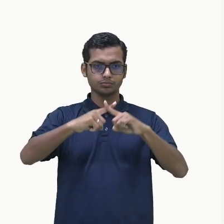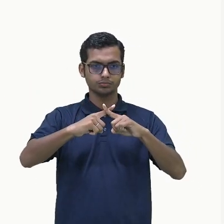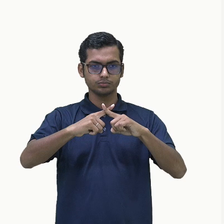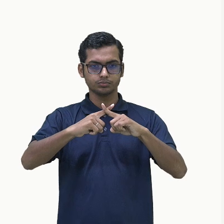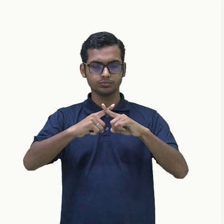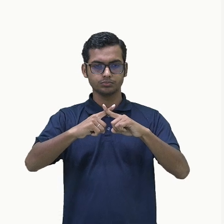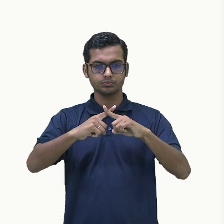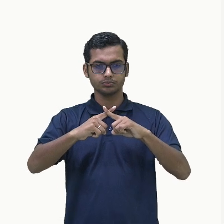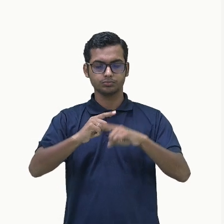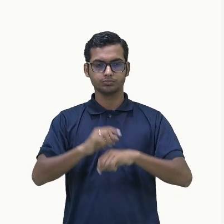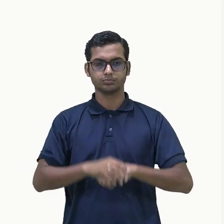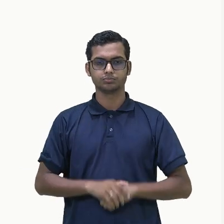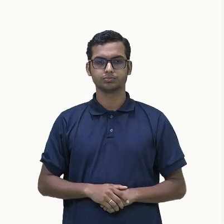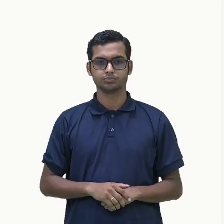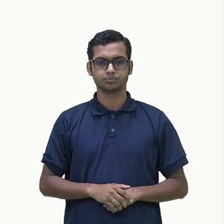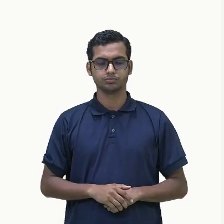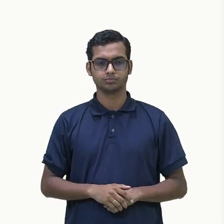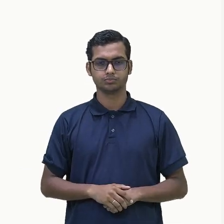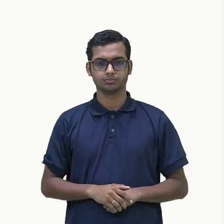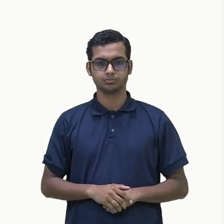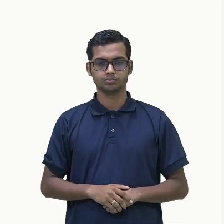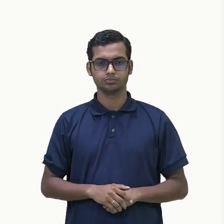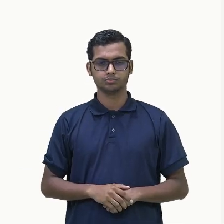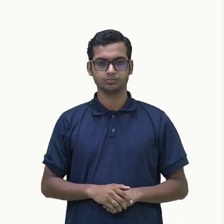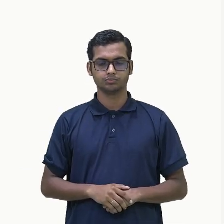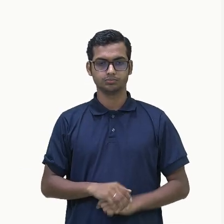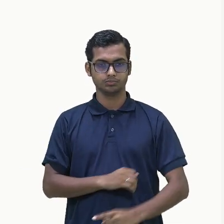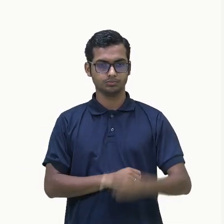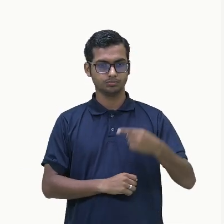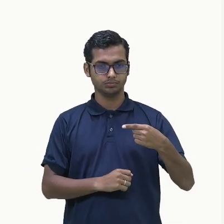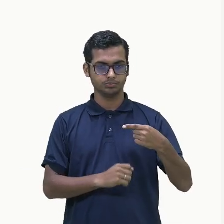vezes o denominador da segunda.